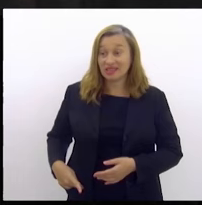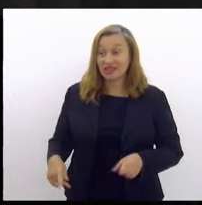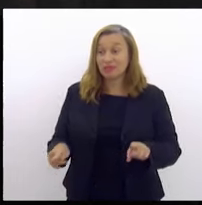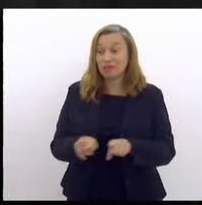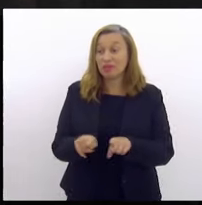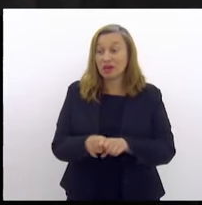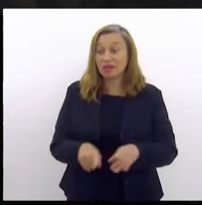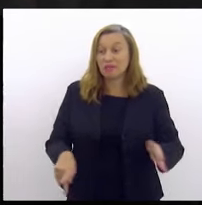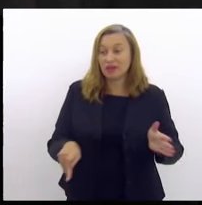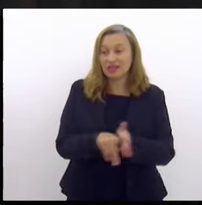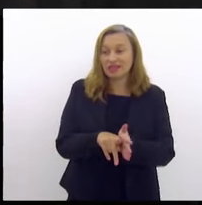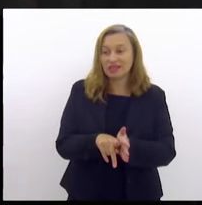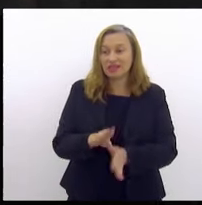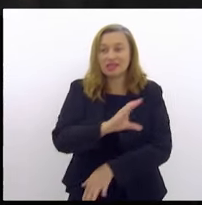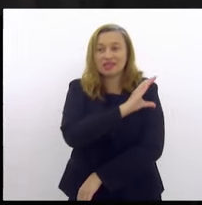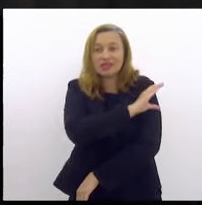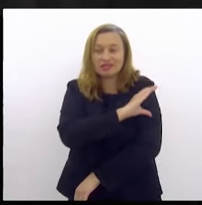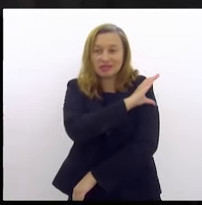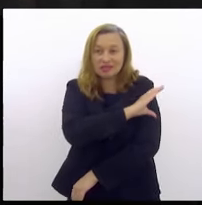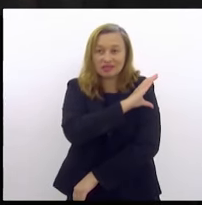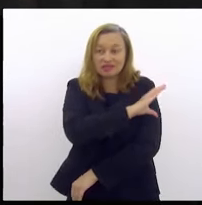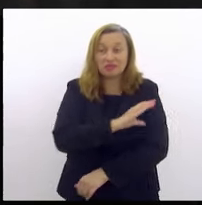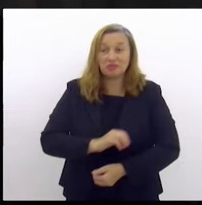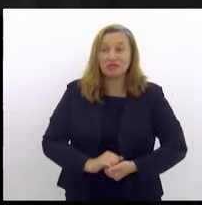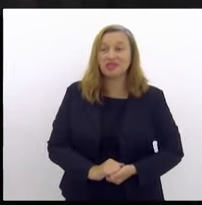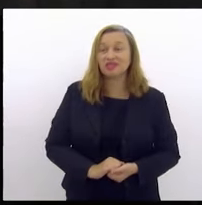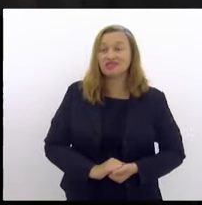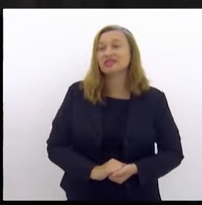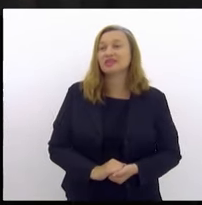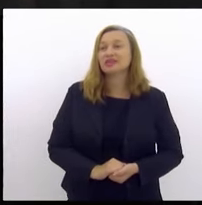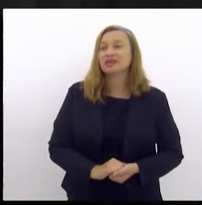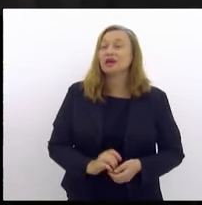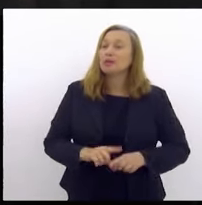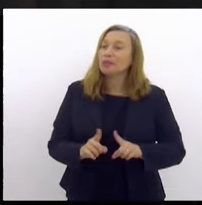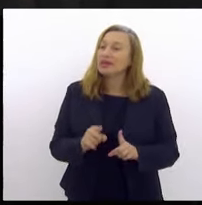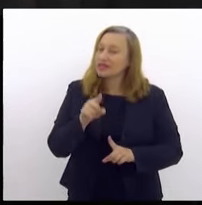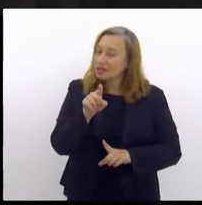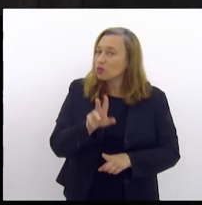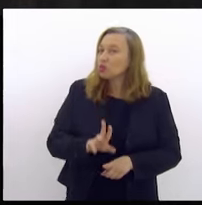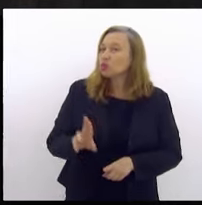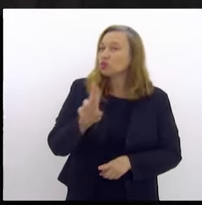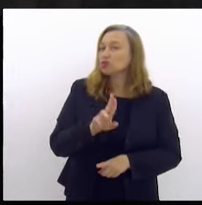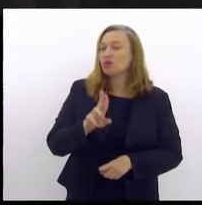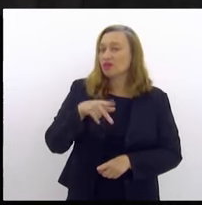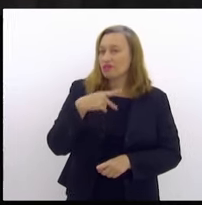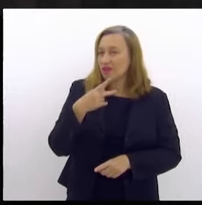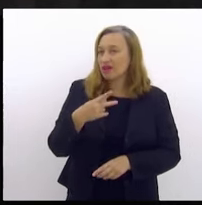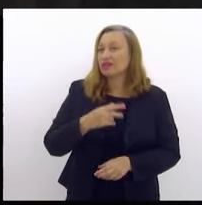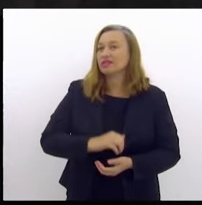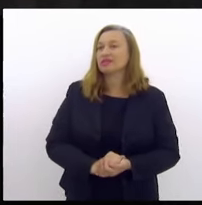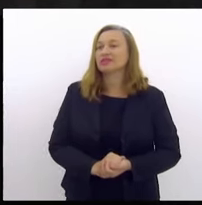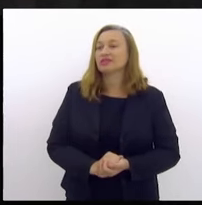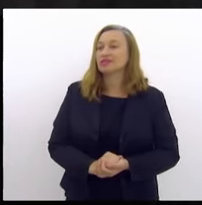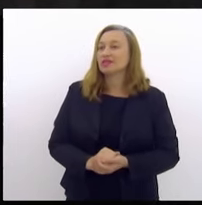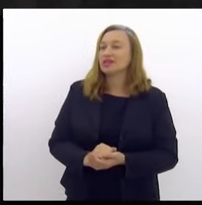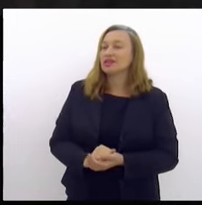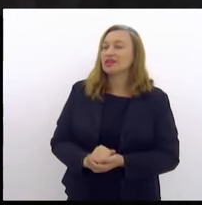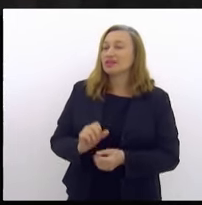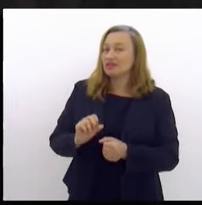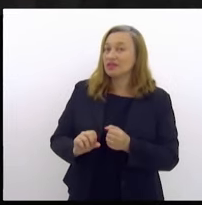de Goytacazes, como Vossa Excelência. Mas ele fez uso da palavra e me